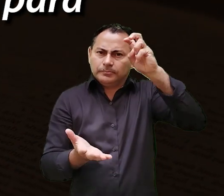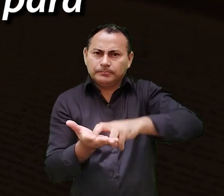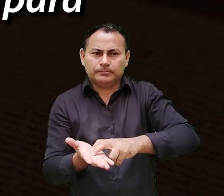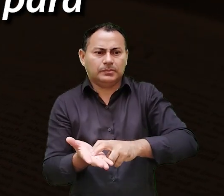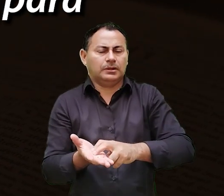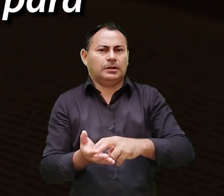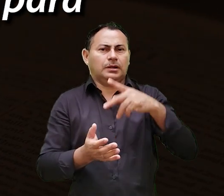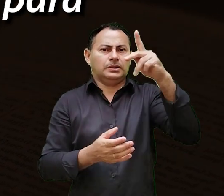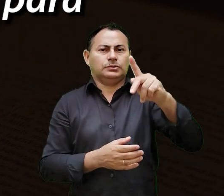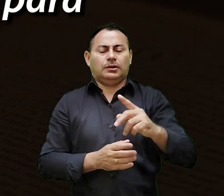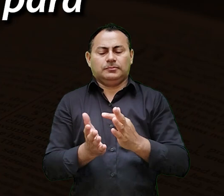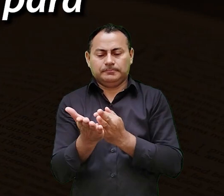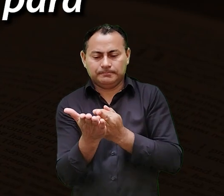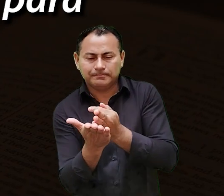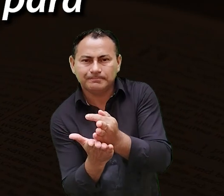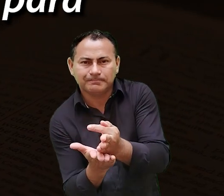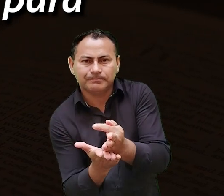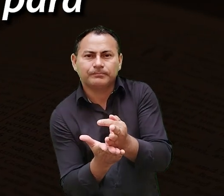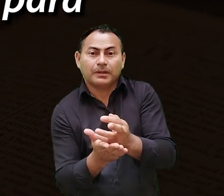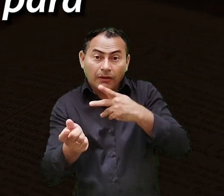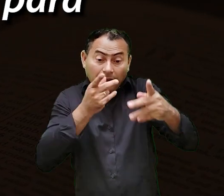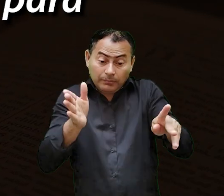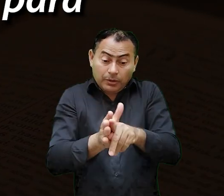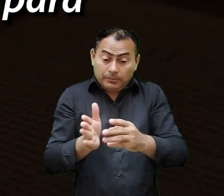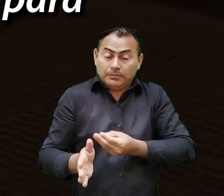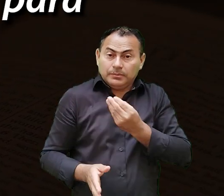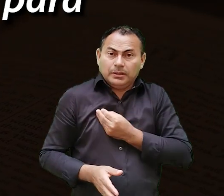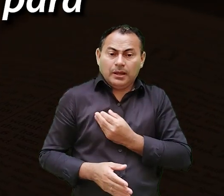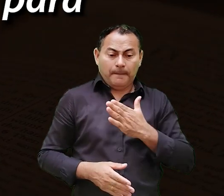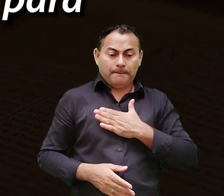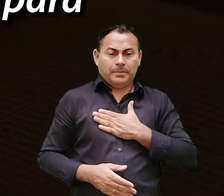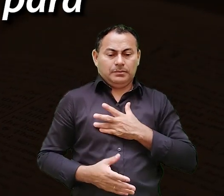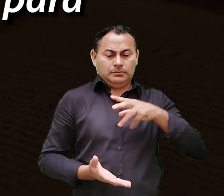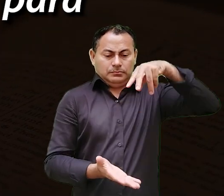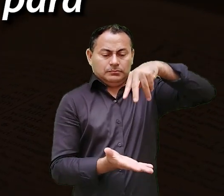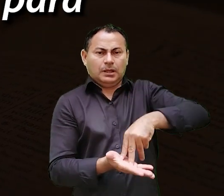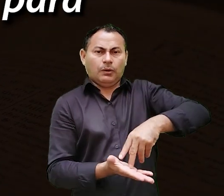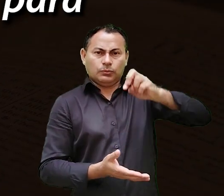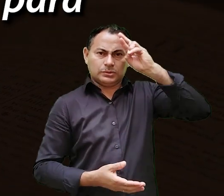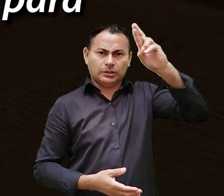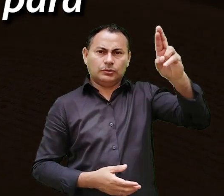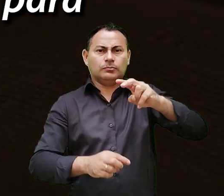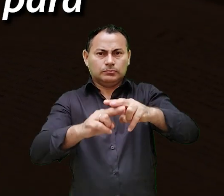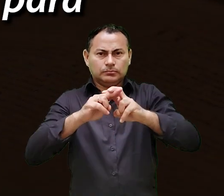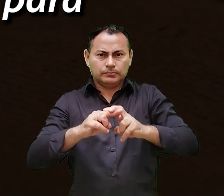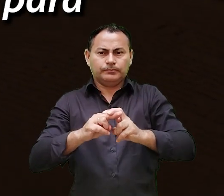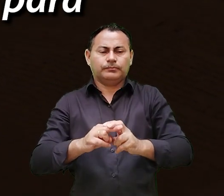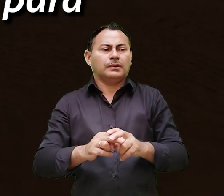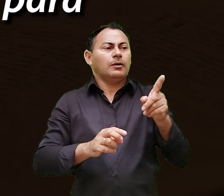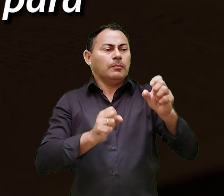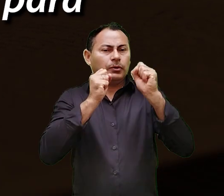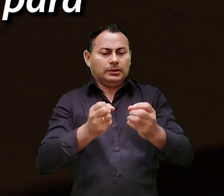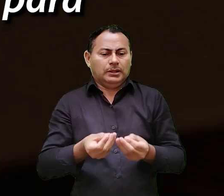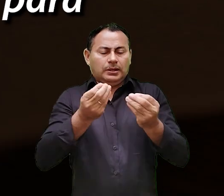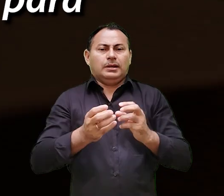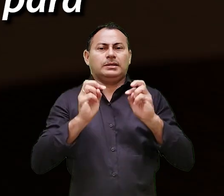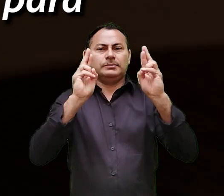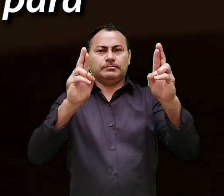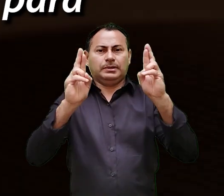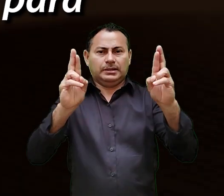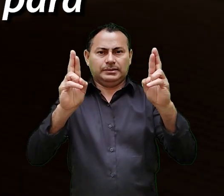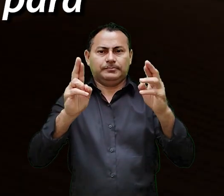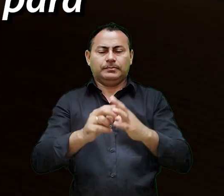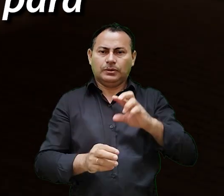manhã. Grande é a sua fidelidade. Digo a mim mesmo, a minha porção é o Senhor, portanto, nele porei a